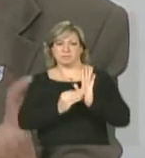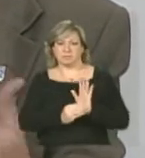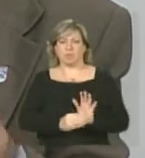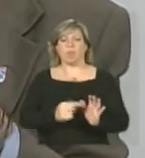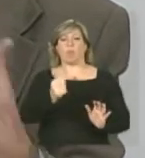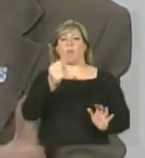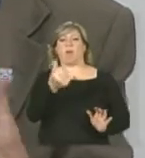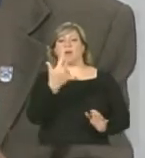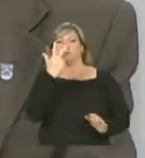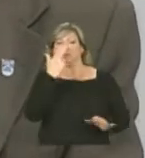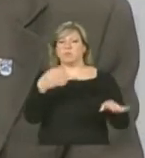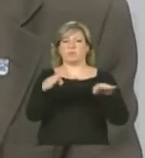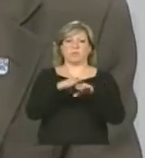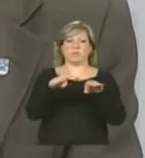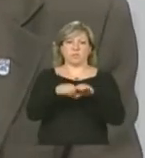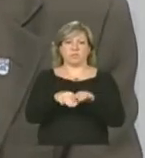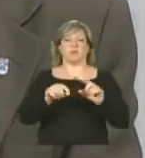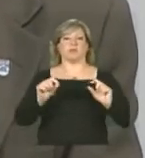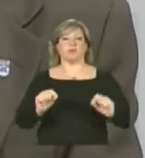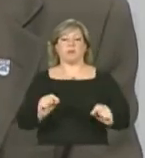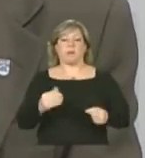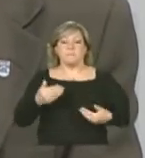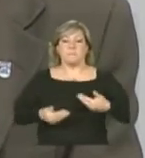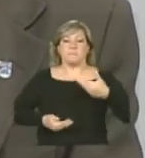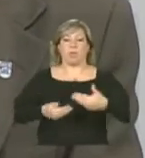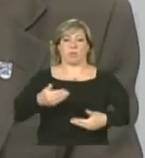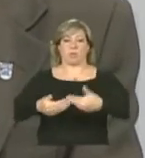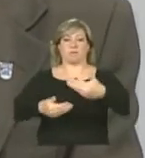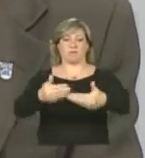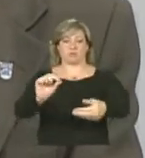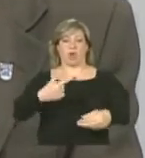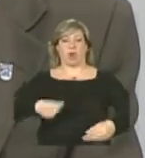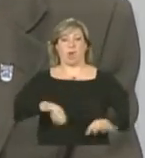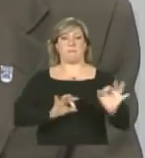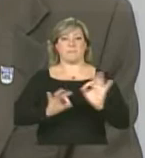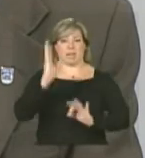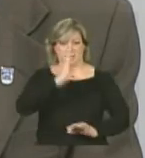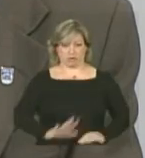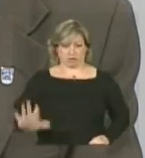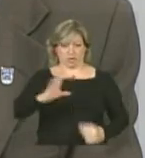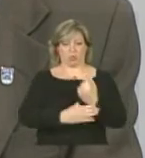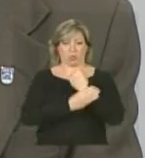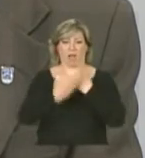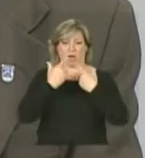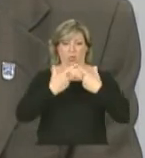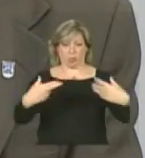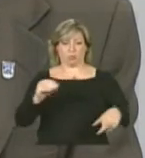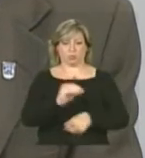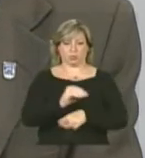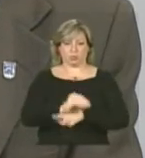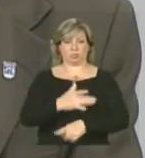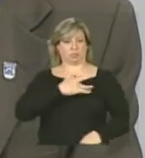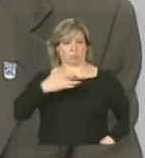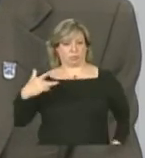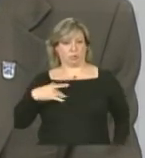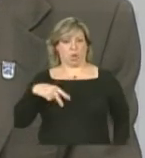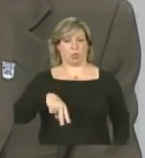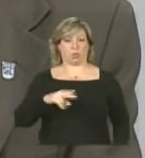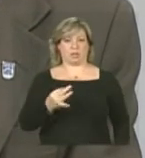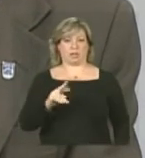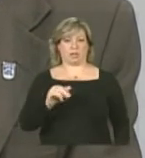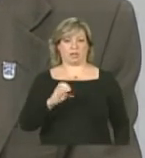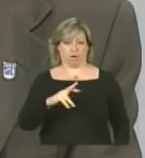que paralelamente também no processo de construção do nosso Plano Nacional de Segurança Alimentar e Nutricional, nós